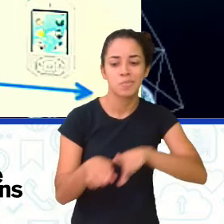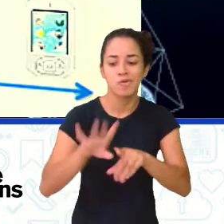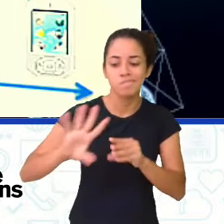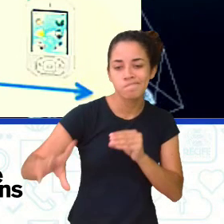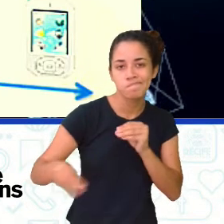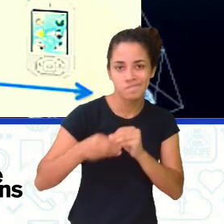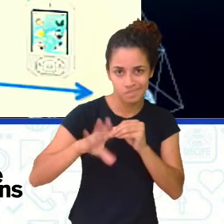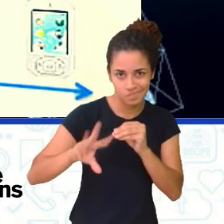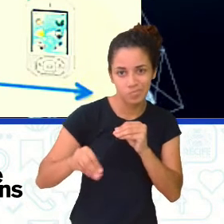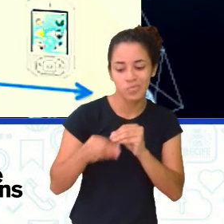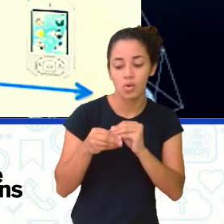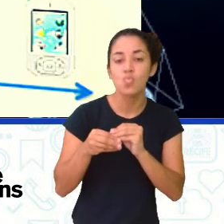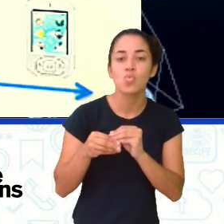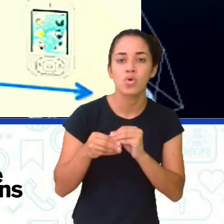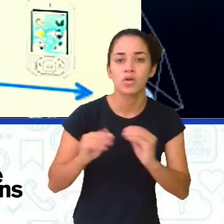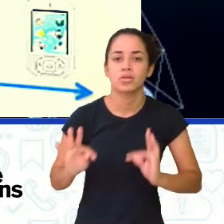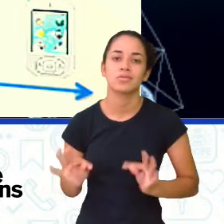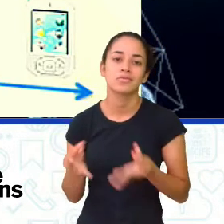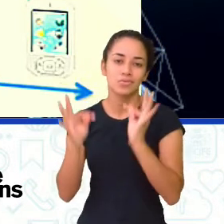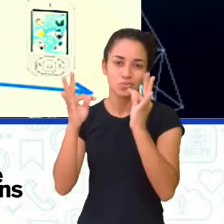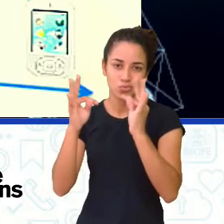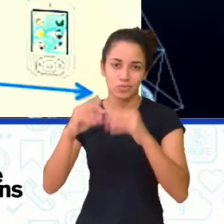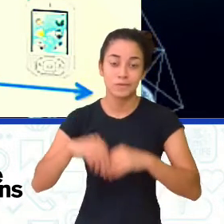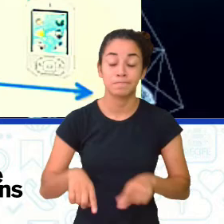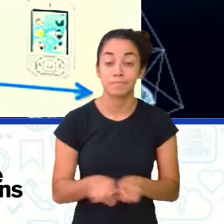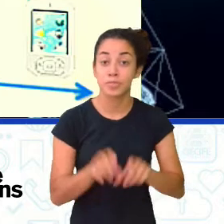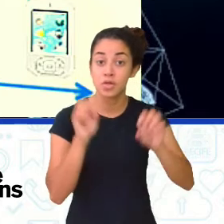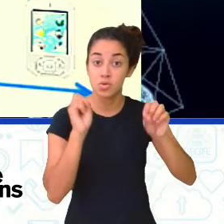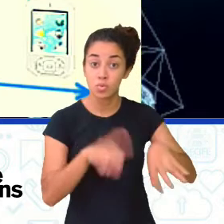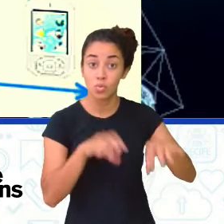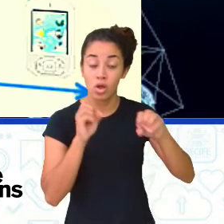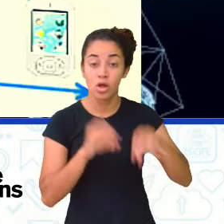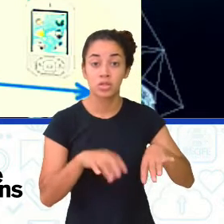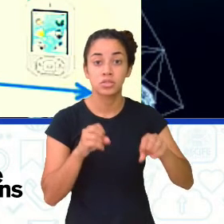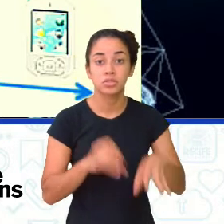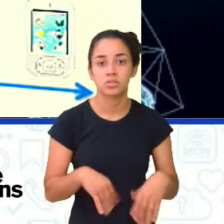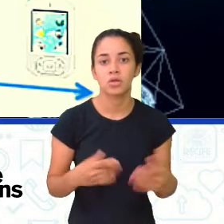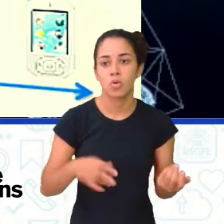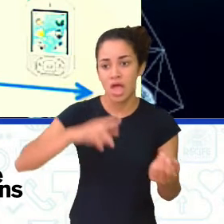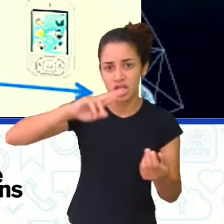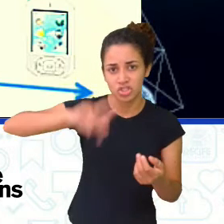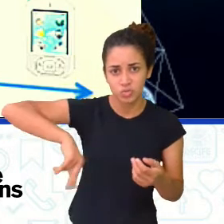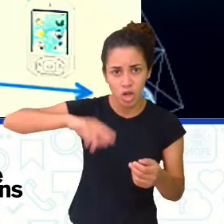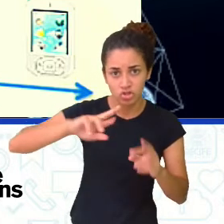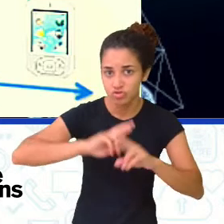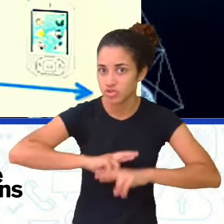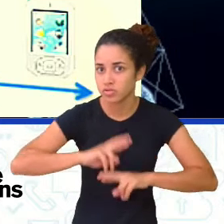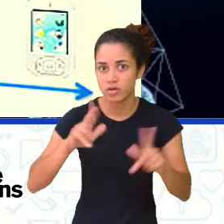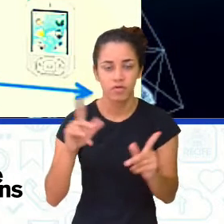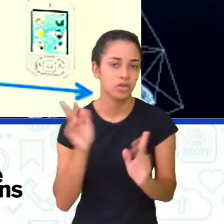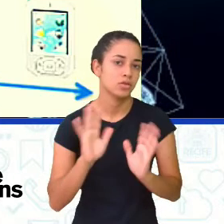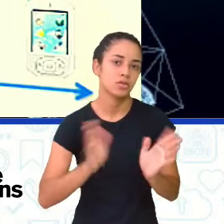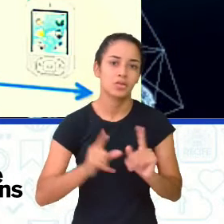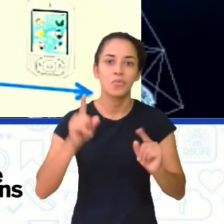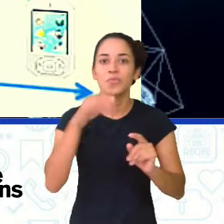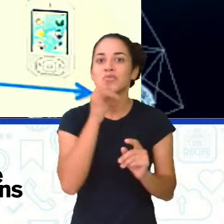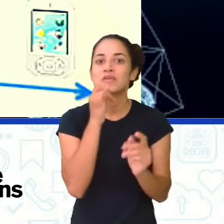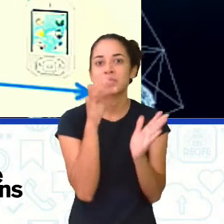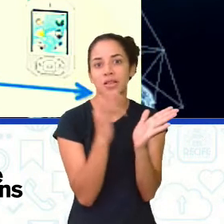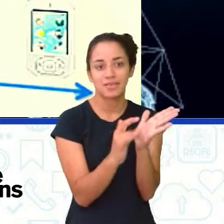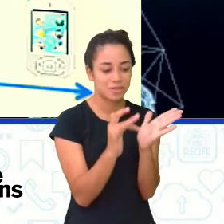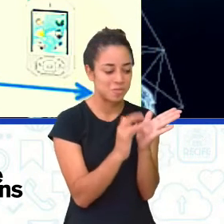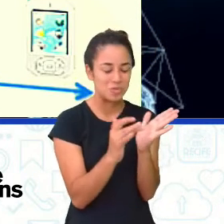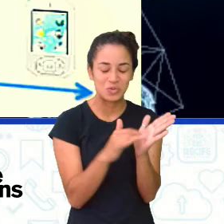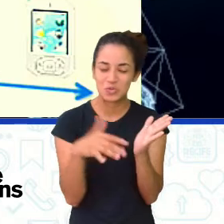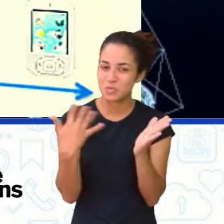incrementos tecnológicos. A educação não é diferente, que é o tablet hoje na vida do